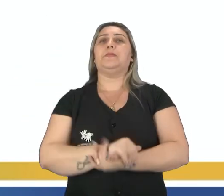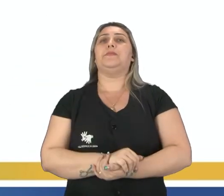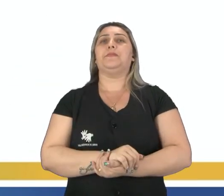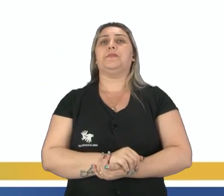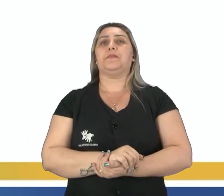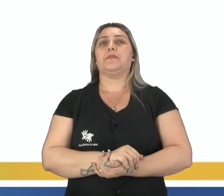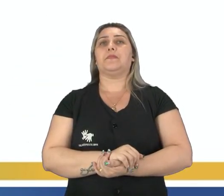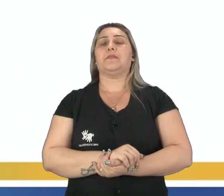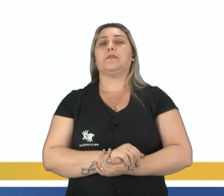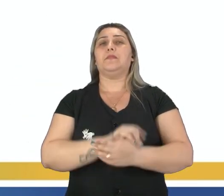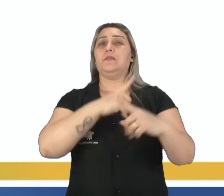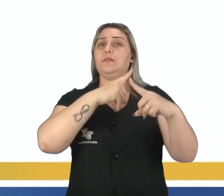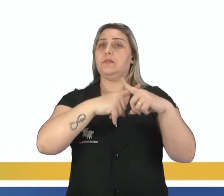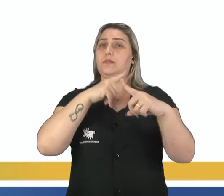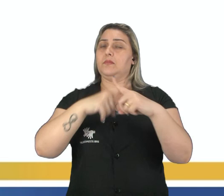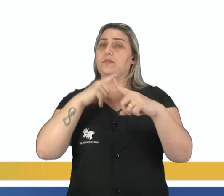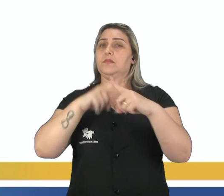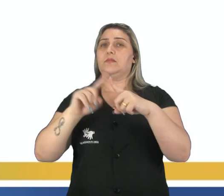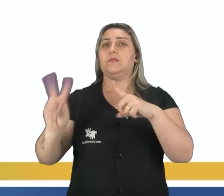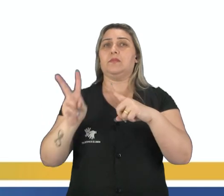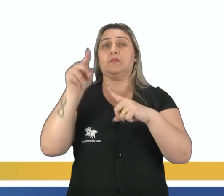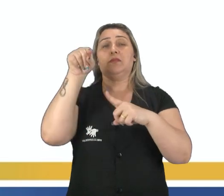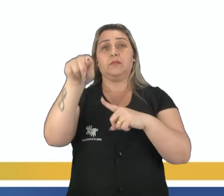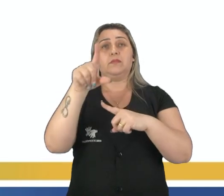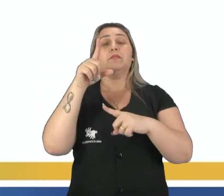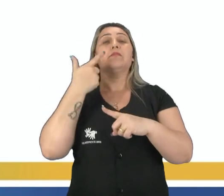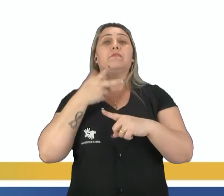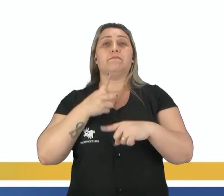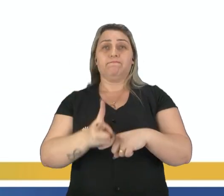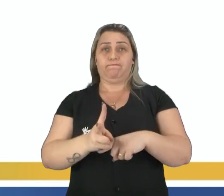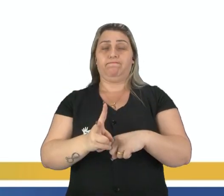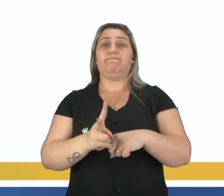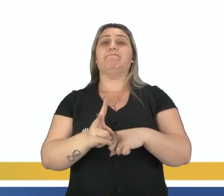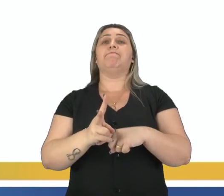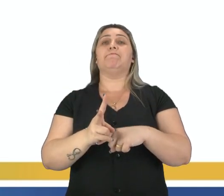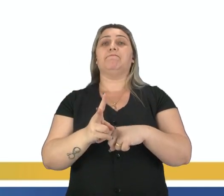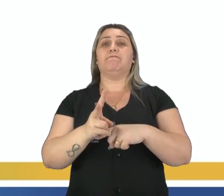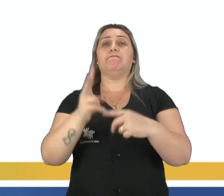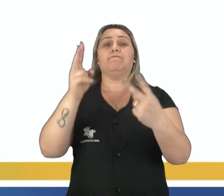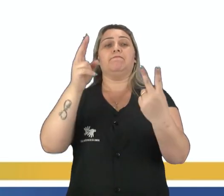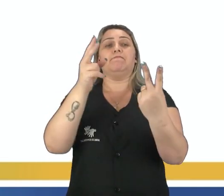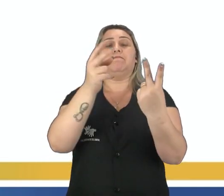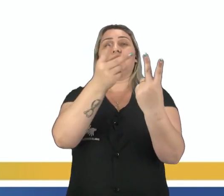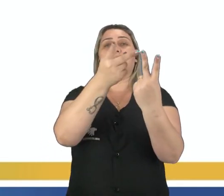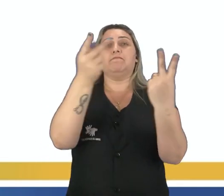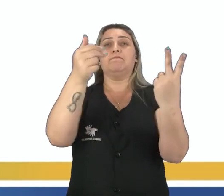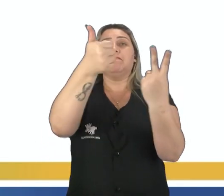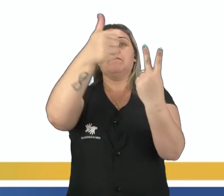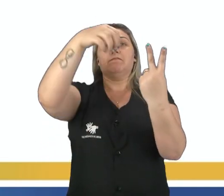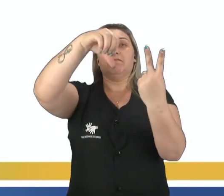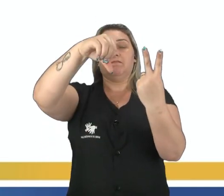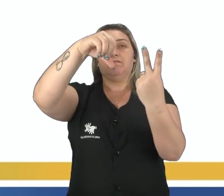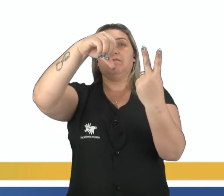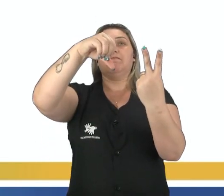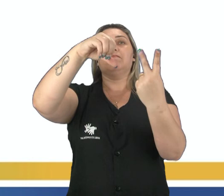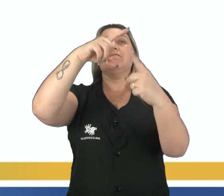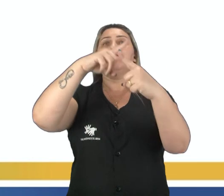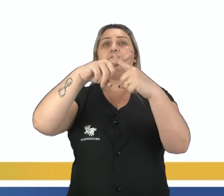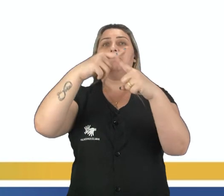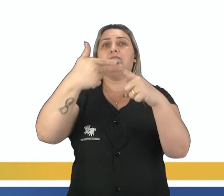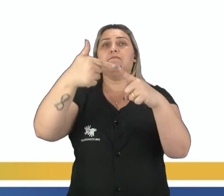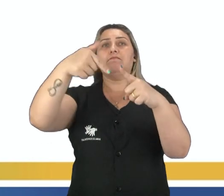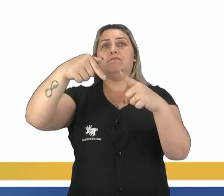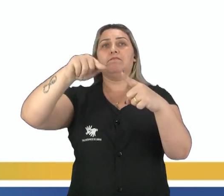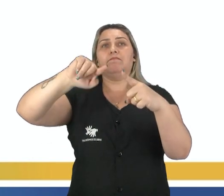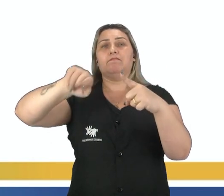19. É só multiplicar esses valores e você mantém a potência. Manteve a potência 19 e multiplicou o 27,